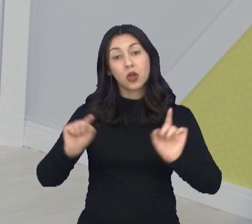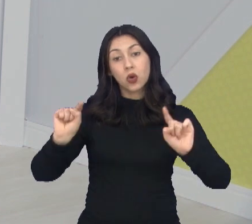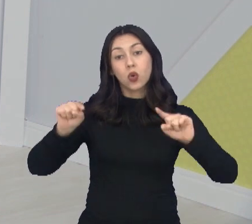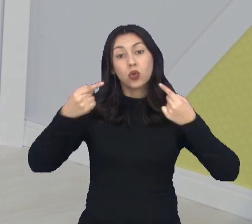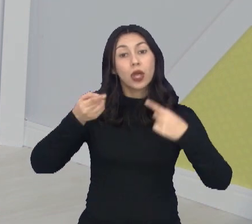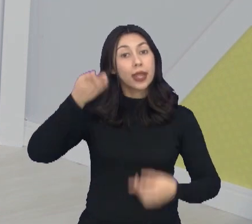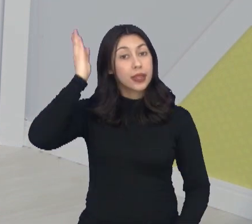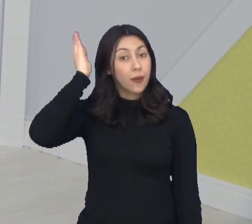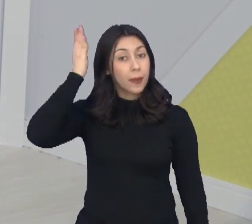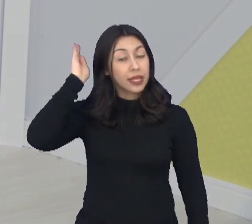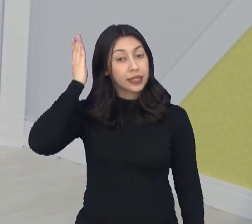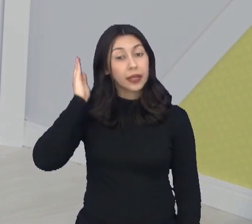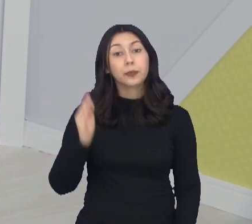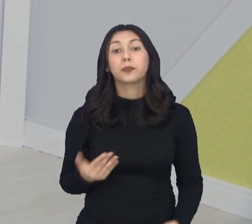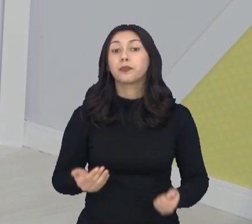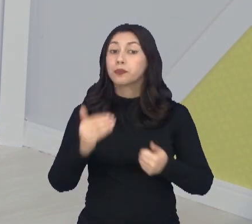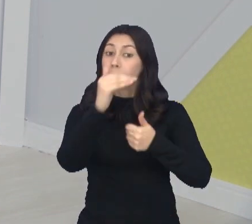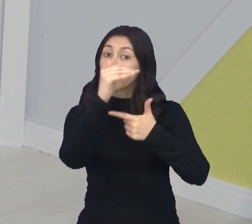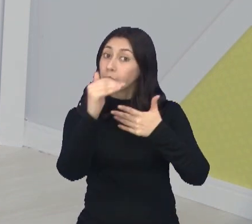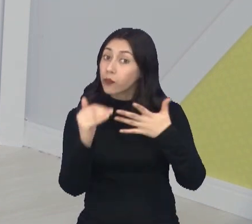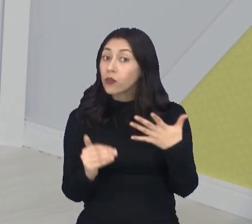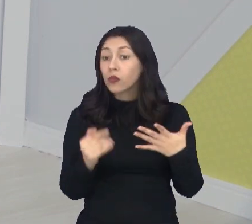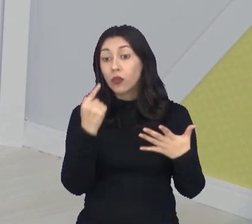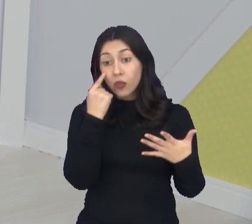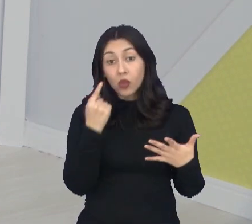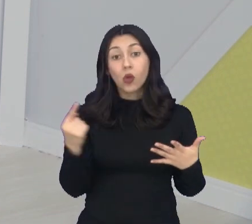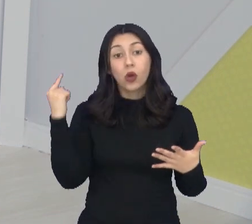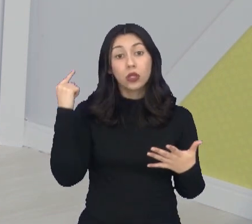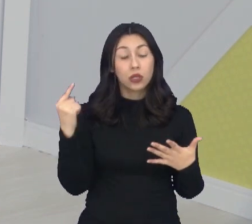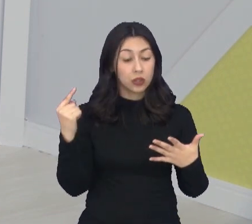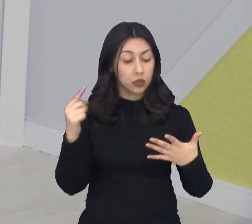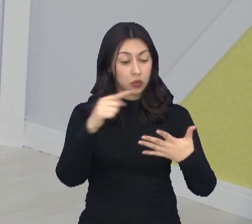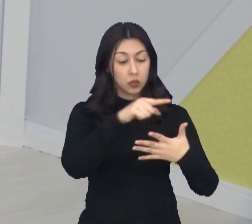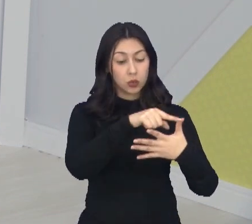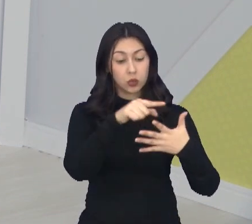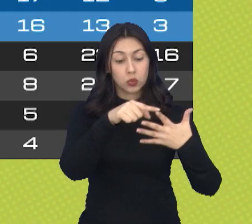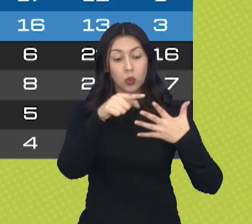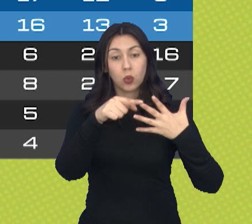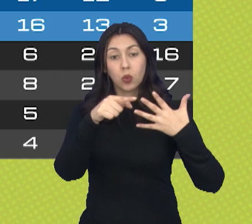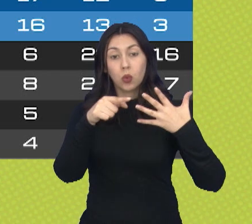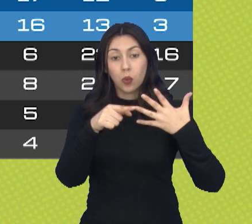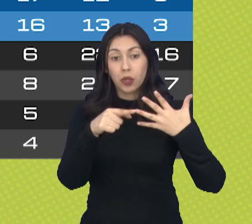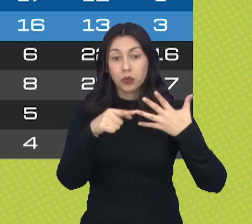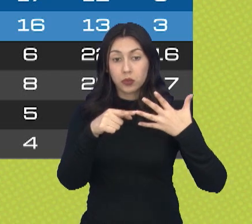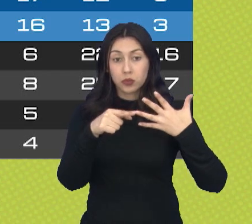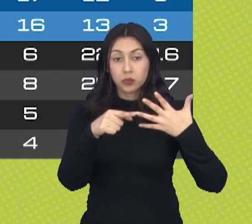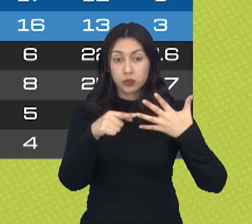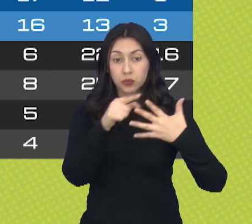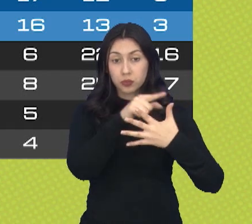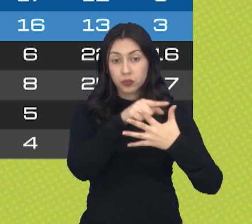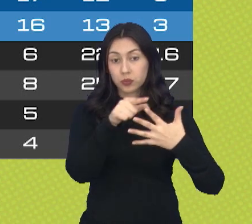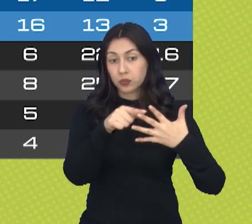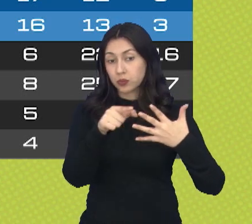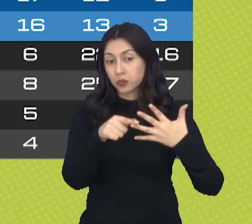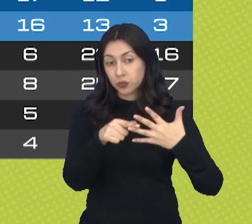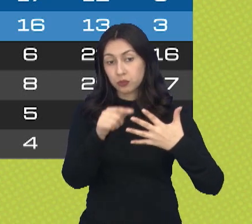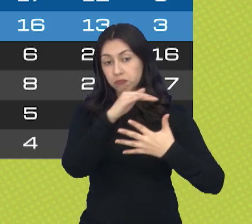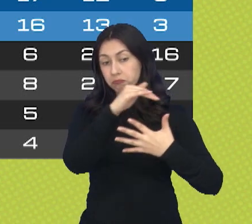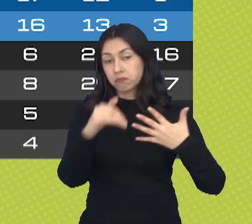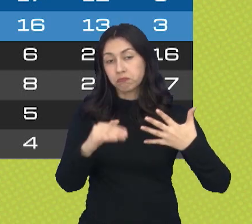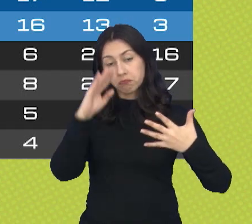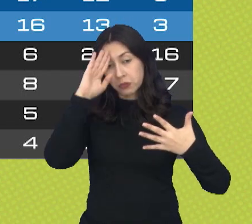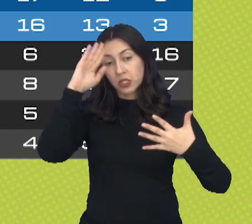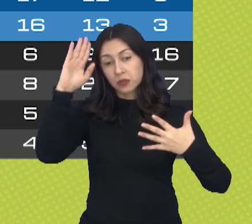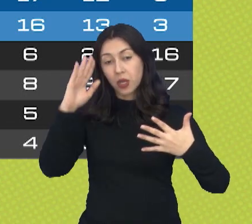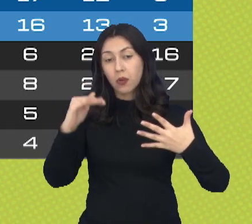Taubaté. Classificação do Campeonato Paulista mostra o seguinte: os 4 grandes nas primeiras posições, nas 4 primeiras posições, São José aqui na fase intermediária,